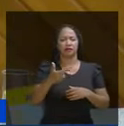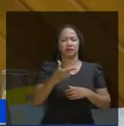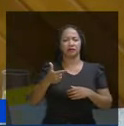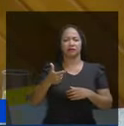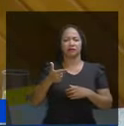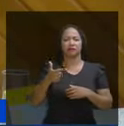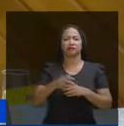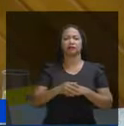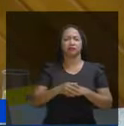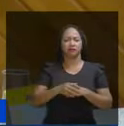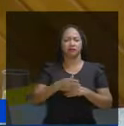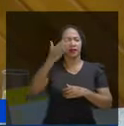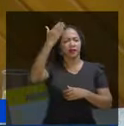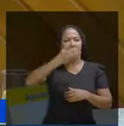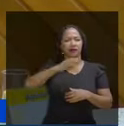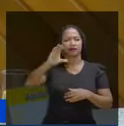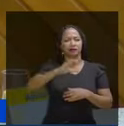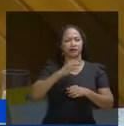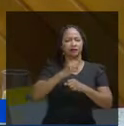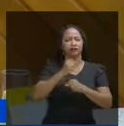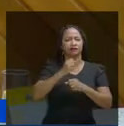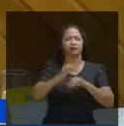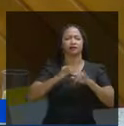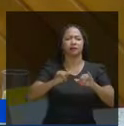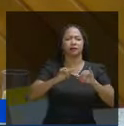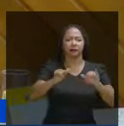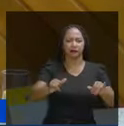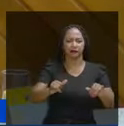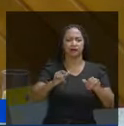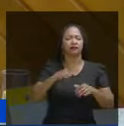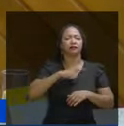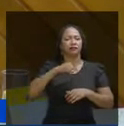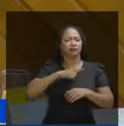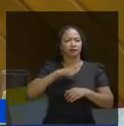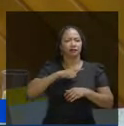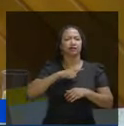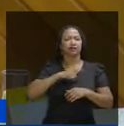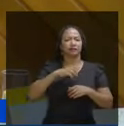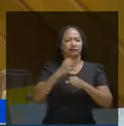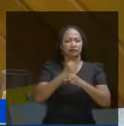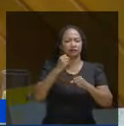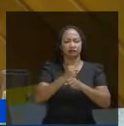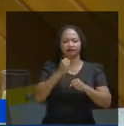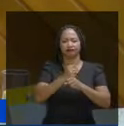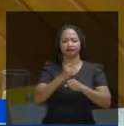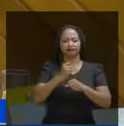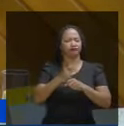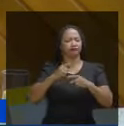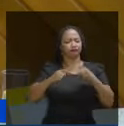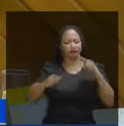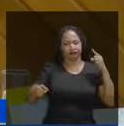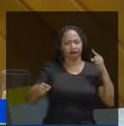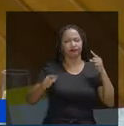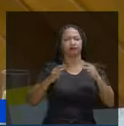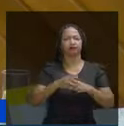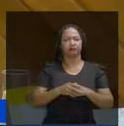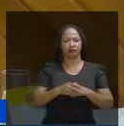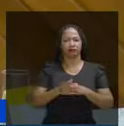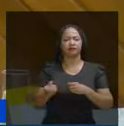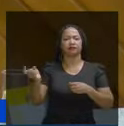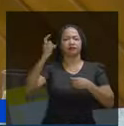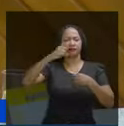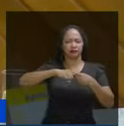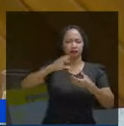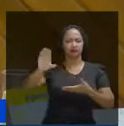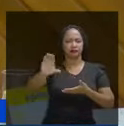0601090/2022, relativo à prestação de contas de campanha, em que pese terem sido as contas desaprovadas, com determinação de devolução